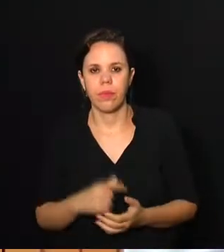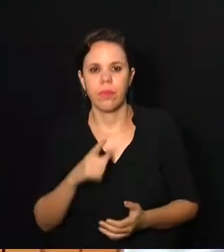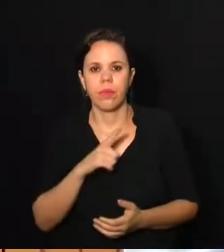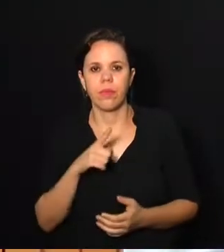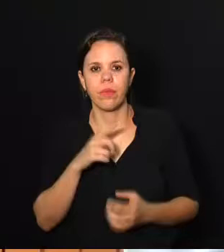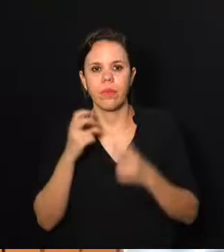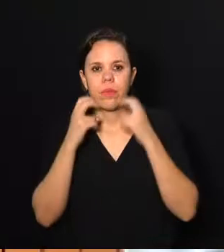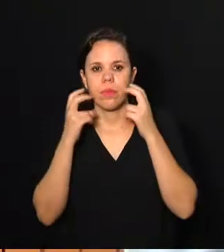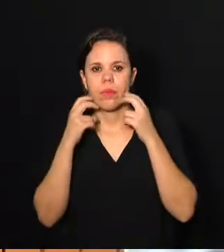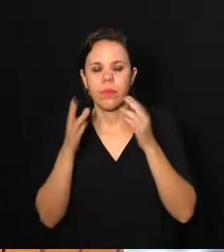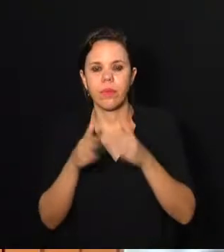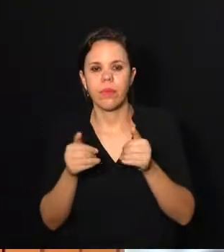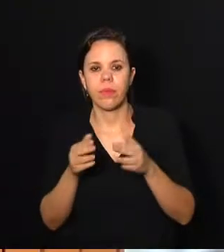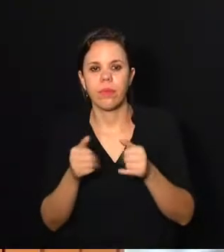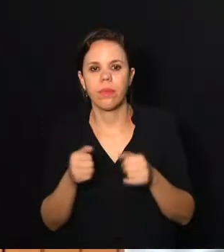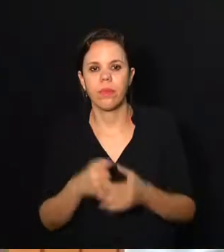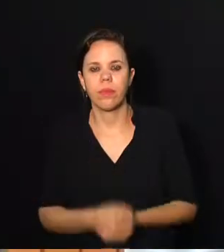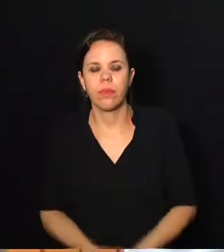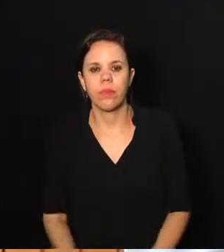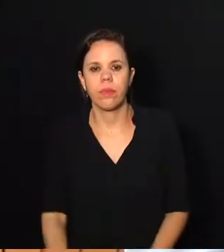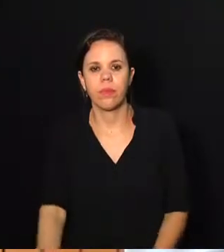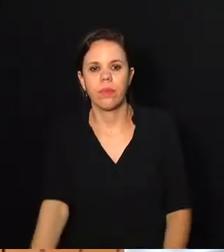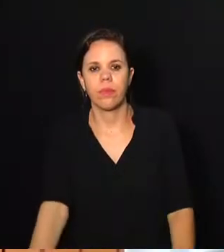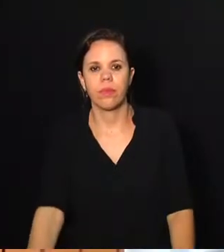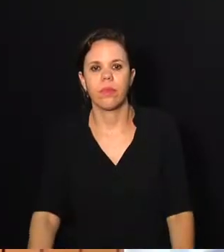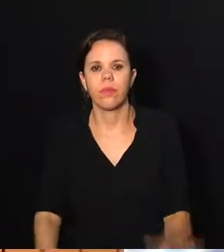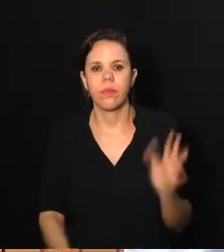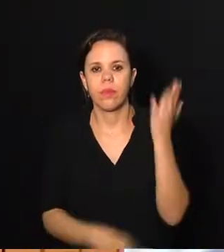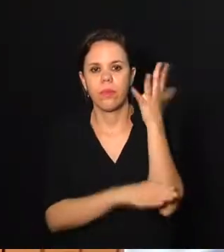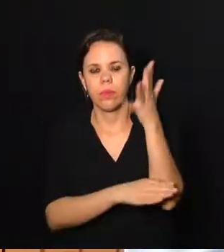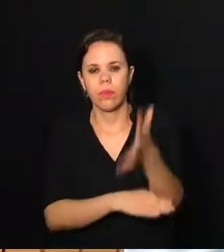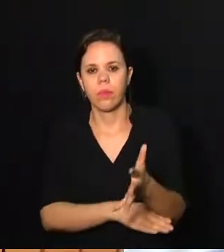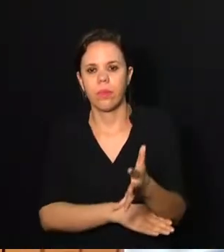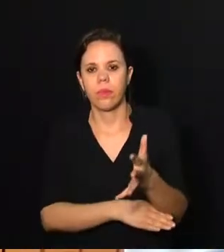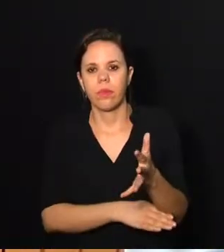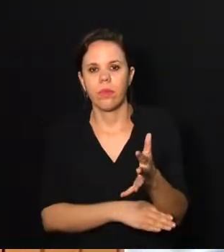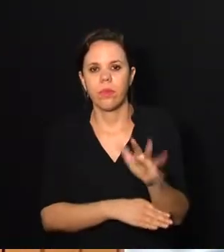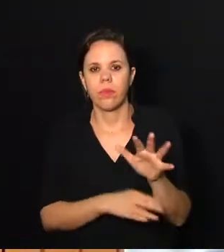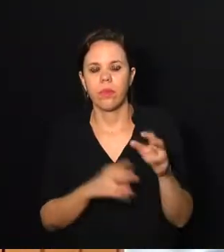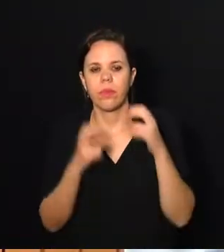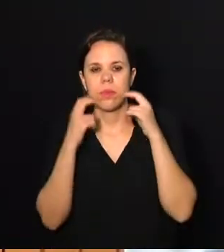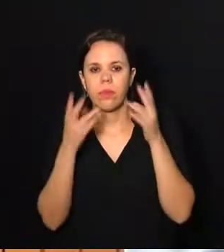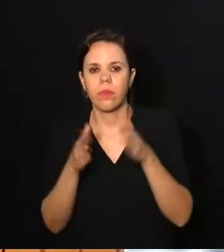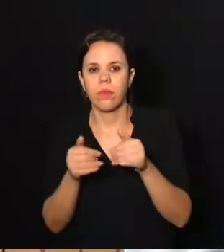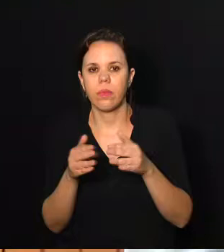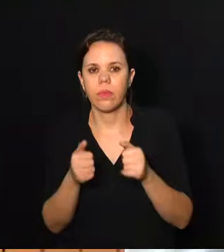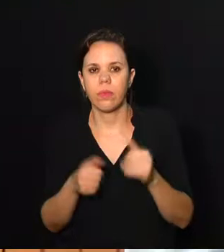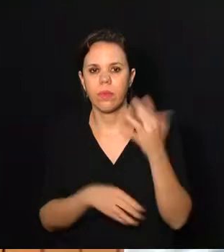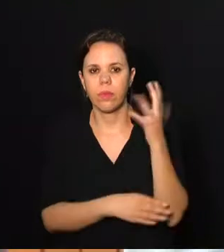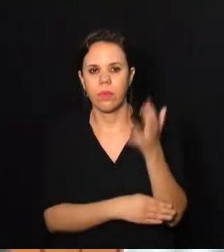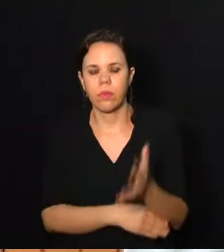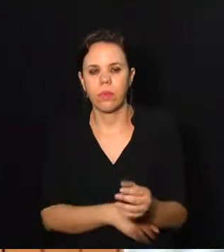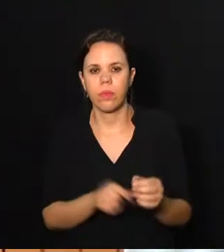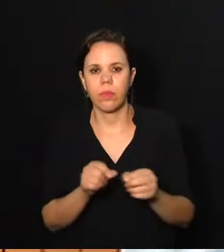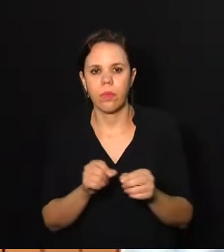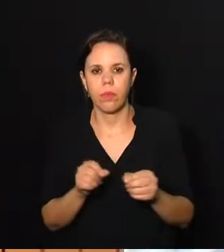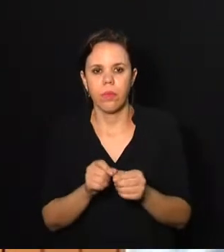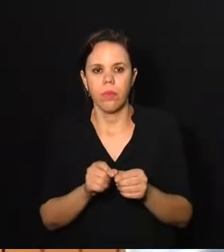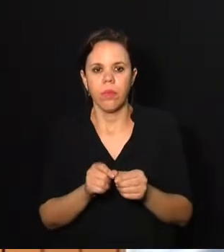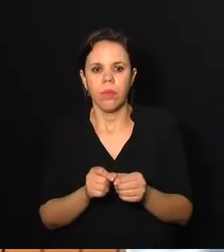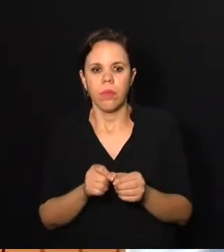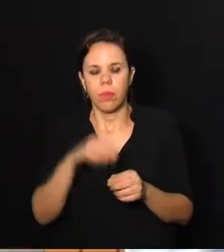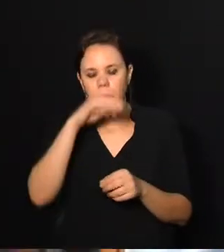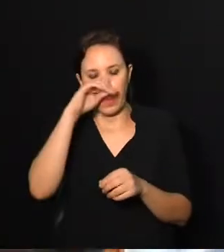vergonha de falar que pediu para cortar uma árvore, para podar uma árvore, que tem vergonha de pedir que fizesse uma sinalização